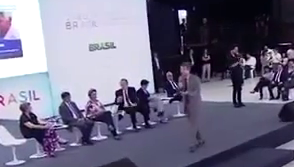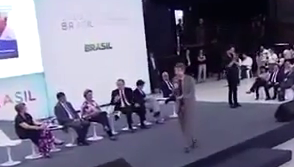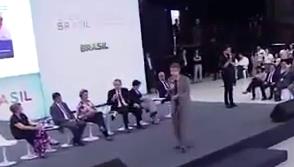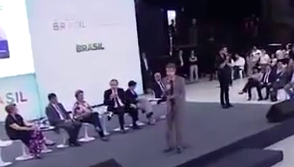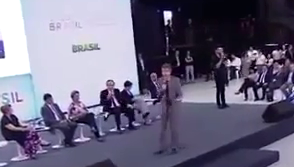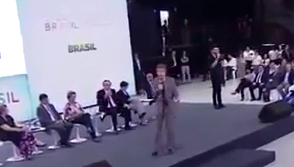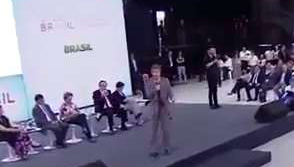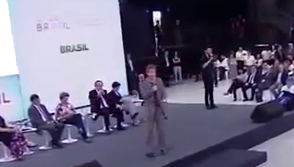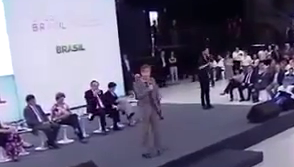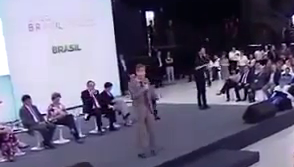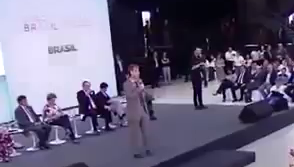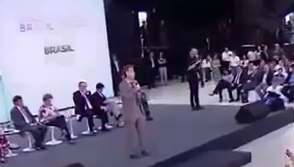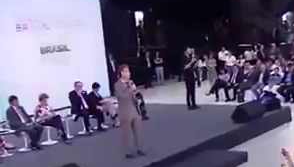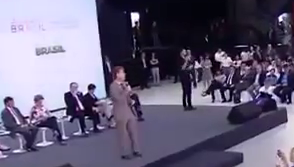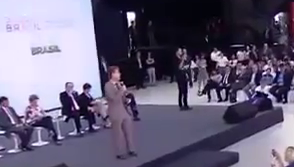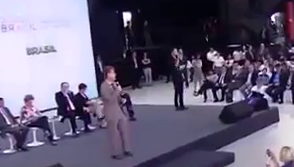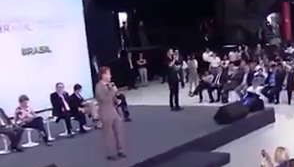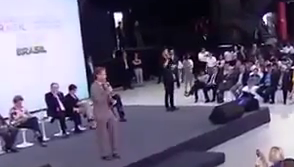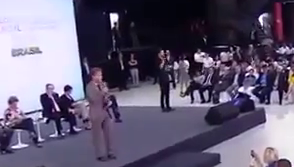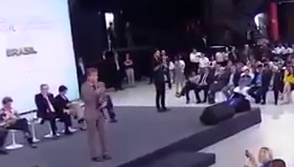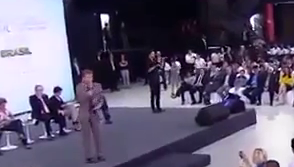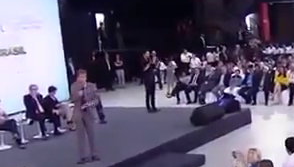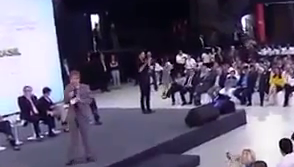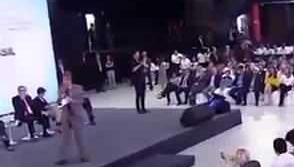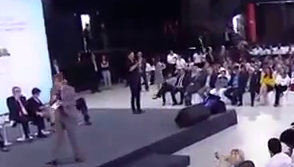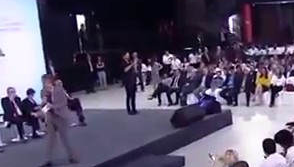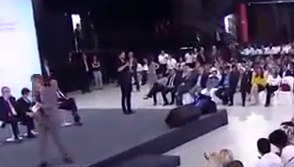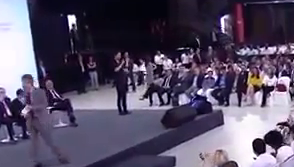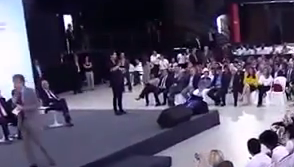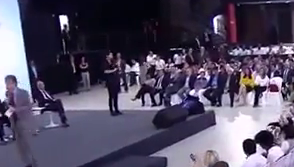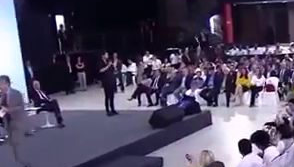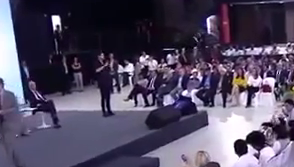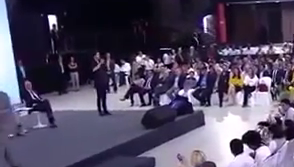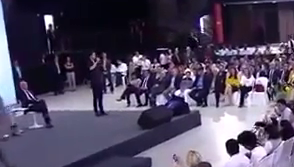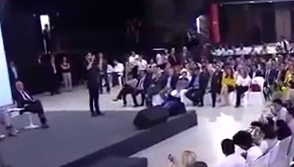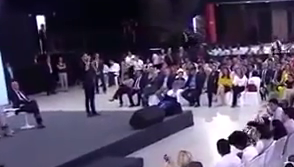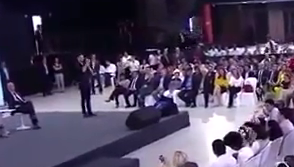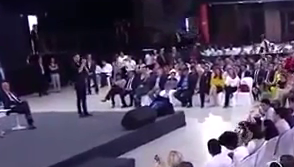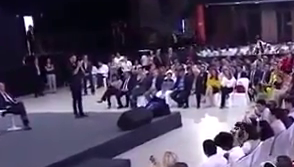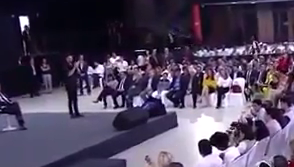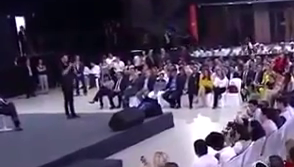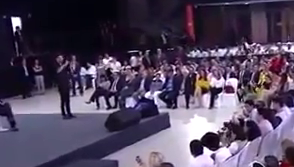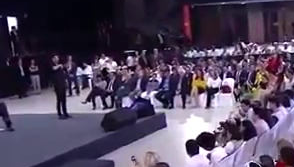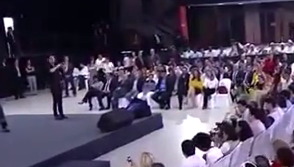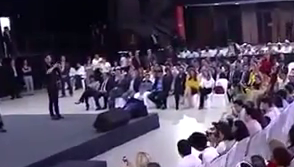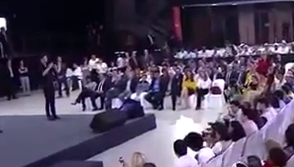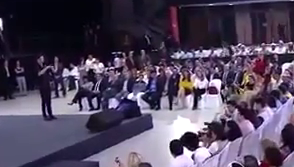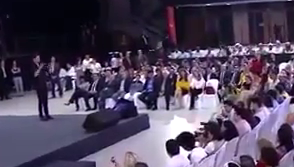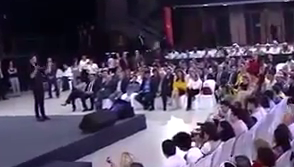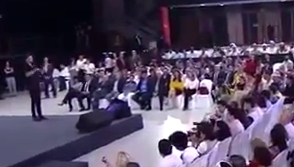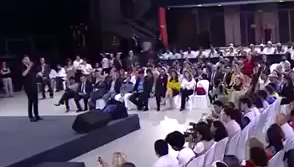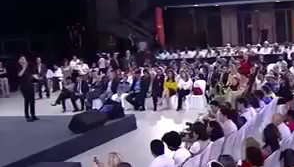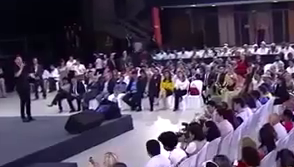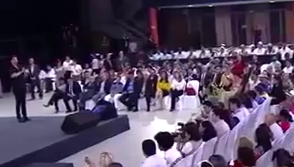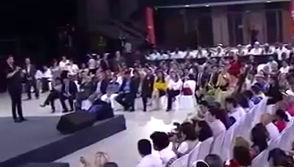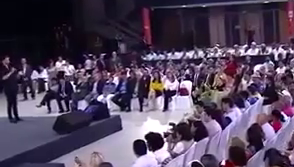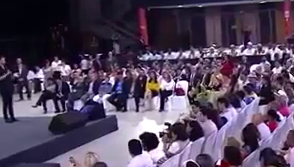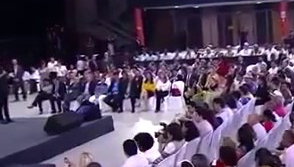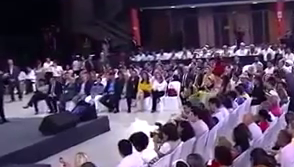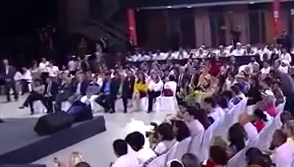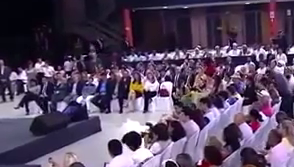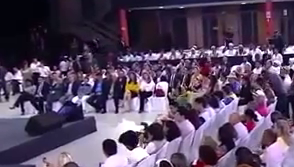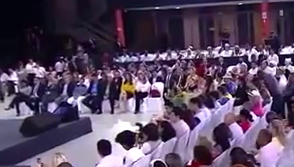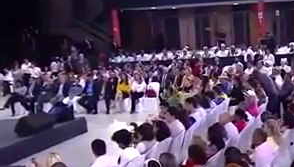ter aquilo que é essencial, que é o atendimento básico. O programa Mais Médicos, hoje, ele é uma realidade. Mais